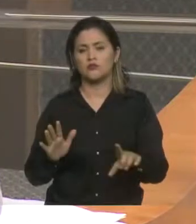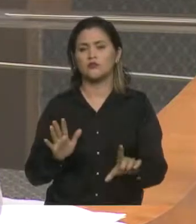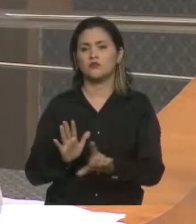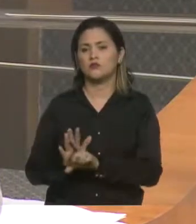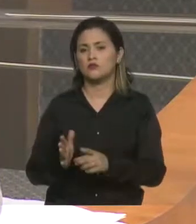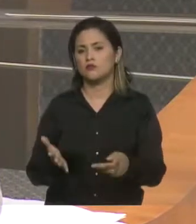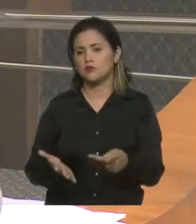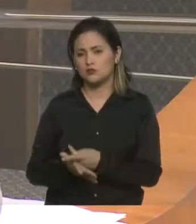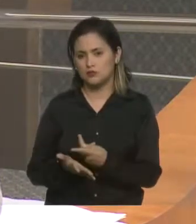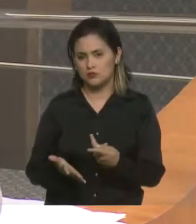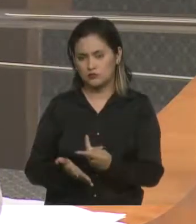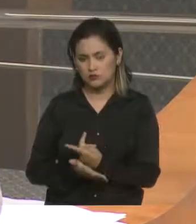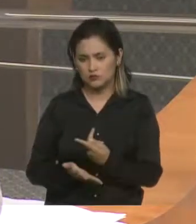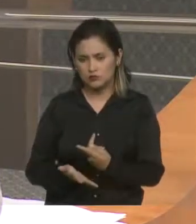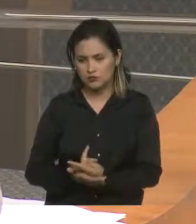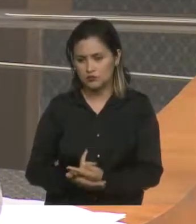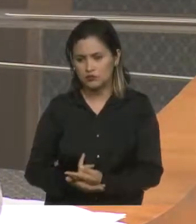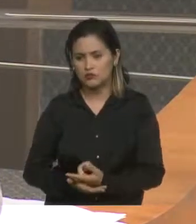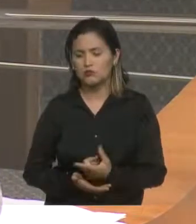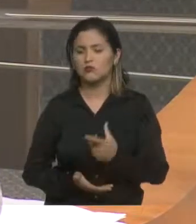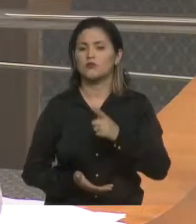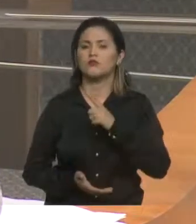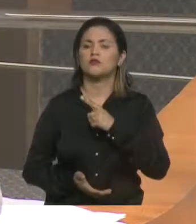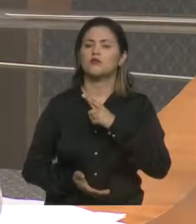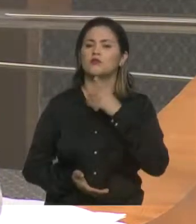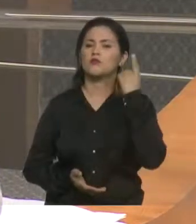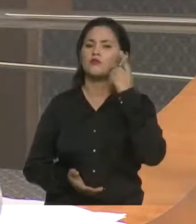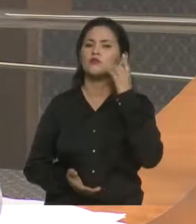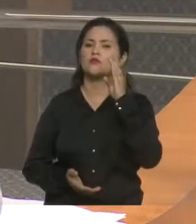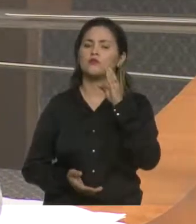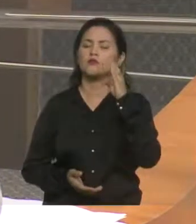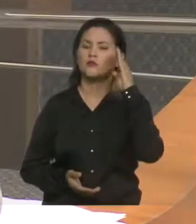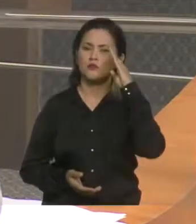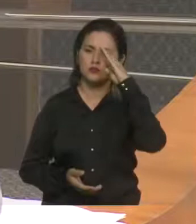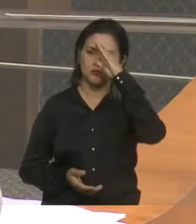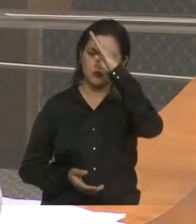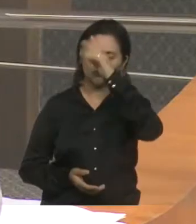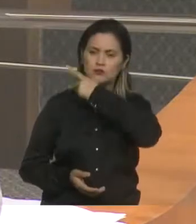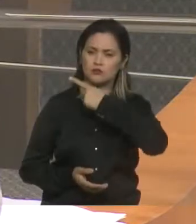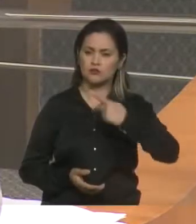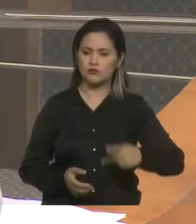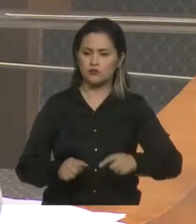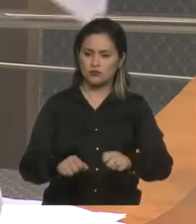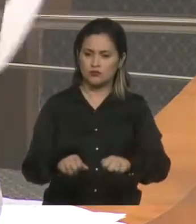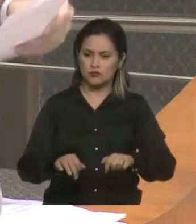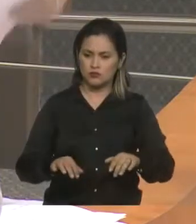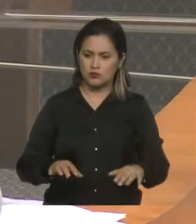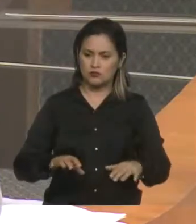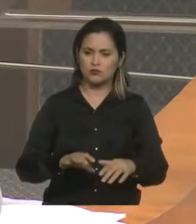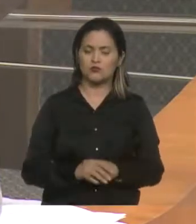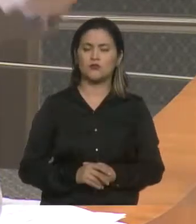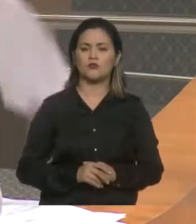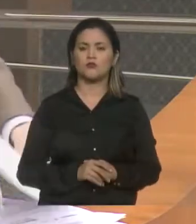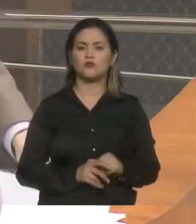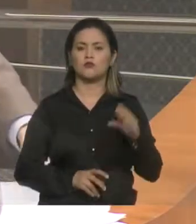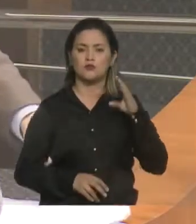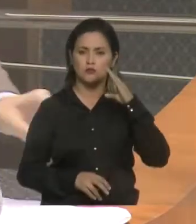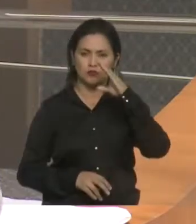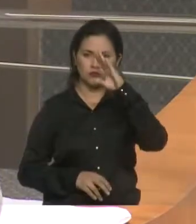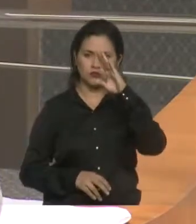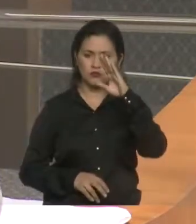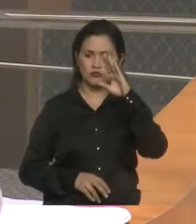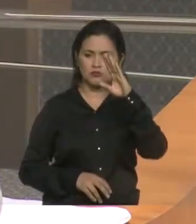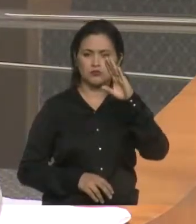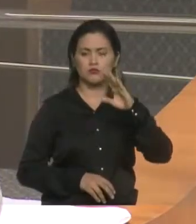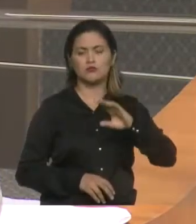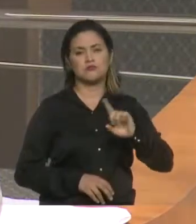forma que foi, ela teve aqui o deputado Eduardo Braide como presidente da sessão. O deputado Eduardo Braide nem da mesa